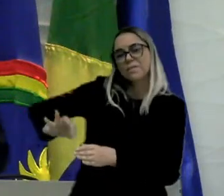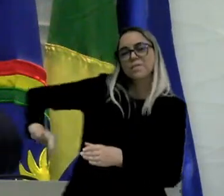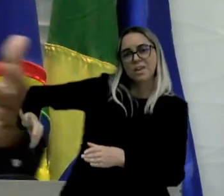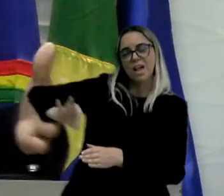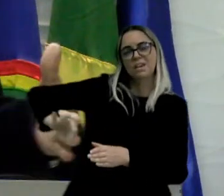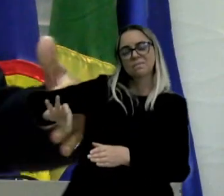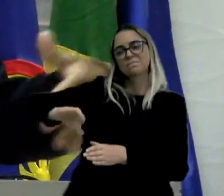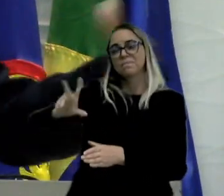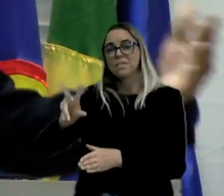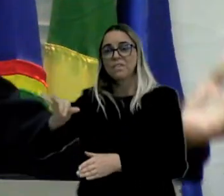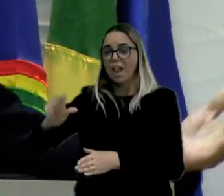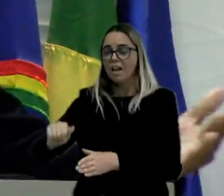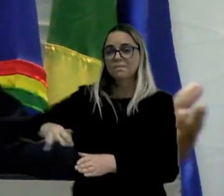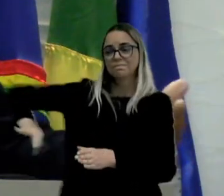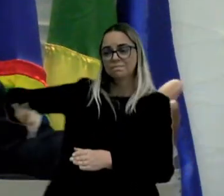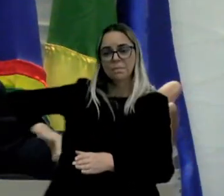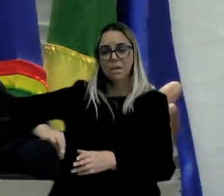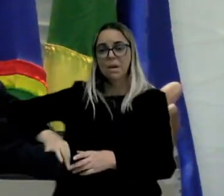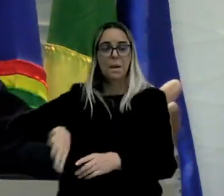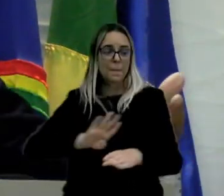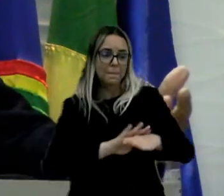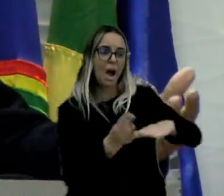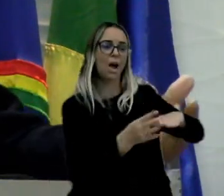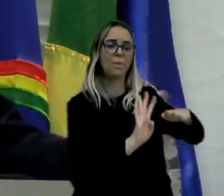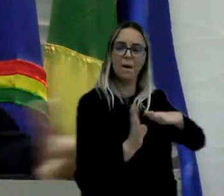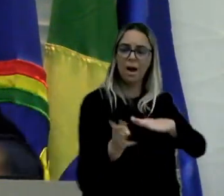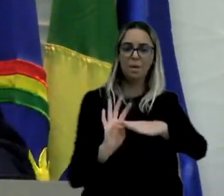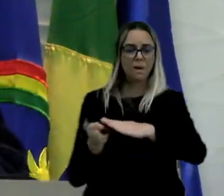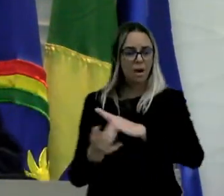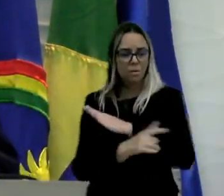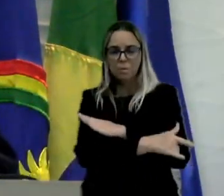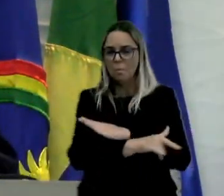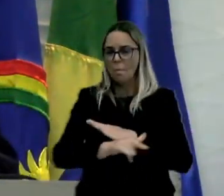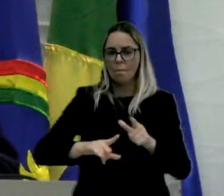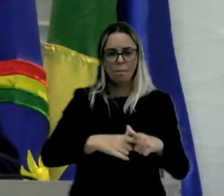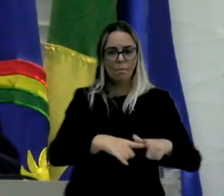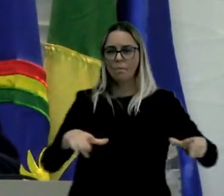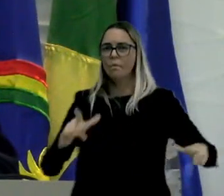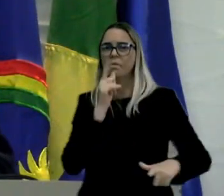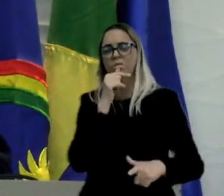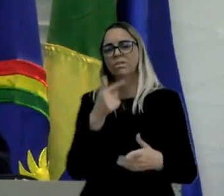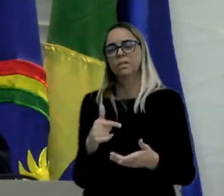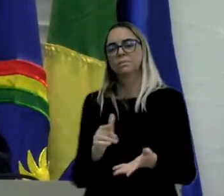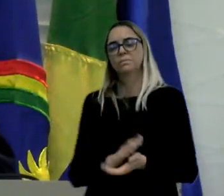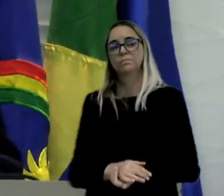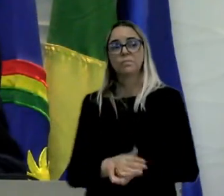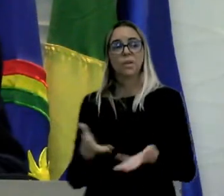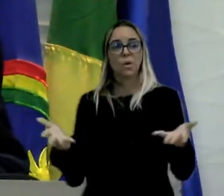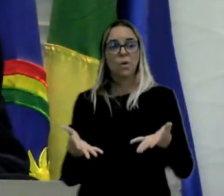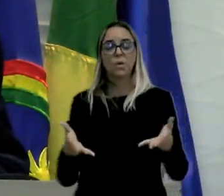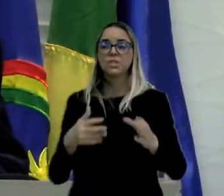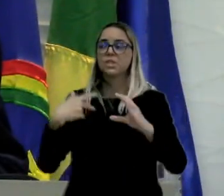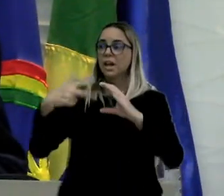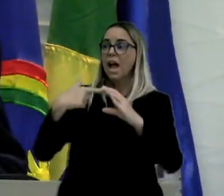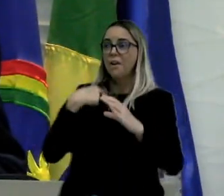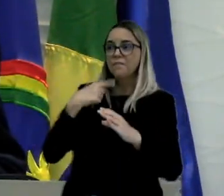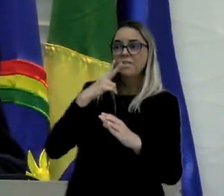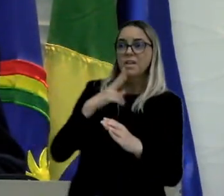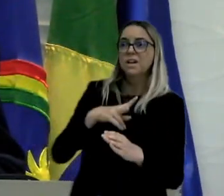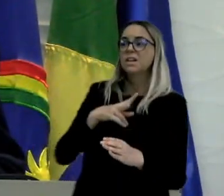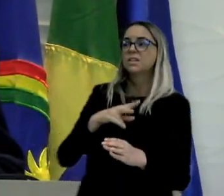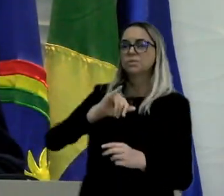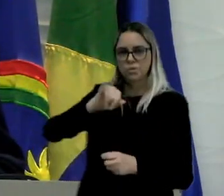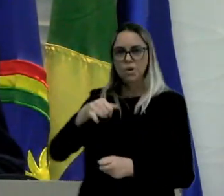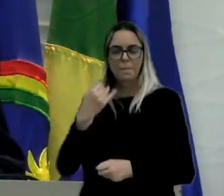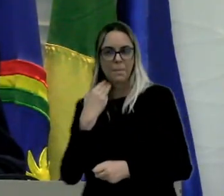da cidade somente todos os bairros sem água e ela não tá nem aí hoje eu vi na na na casa o vereador João Medeiro não é isso tá